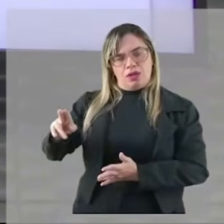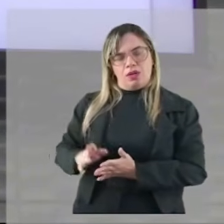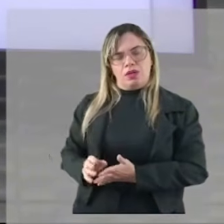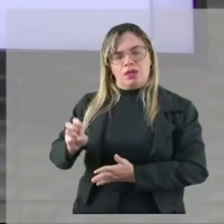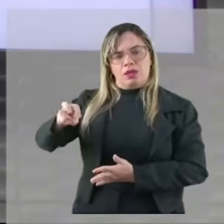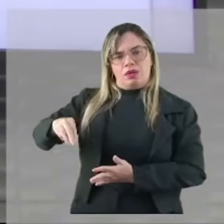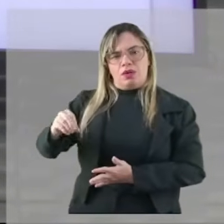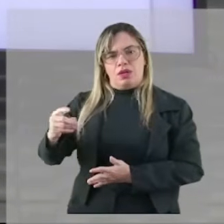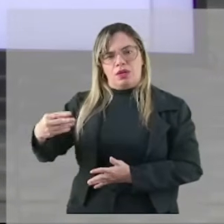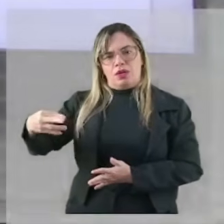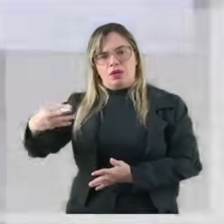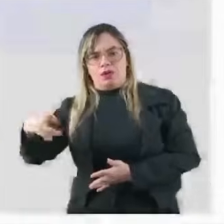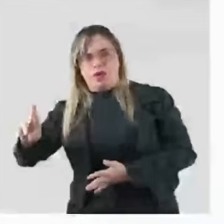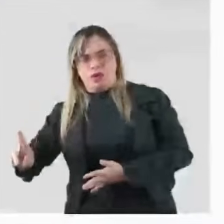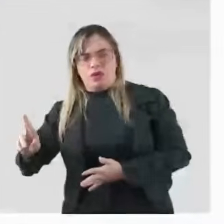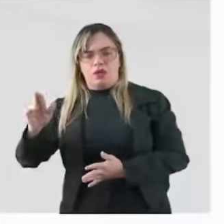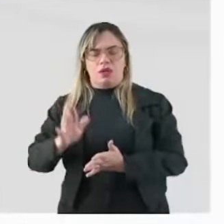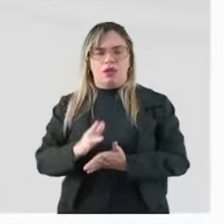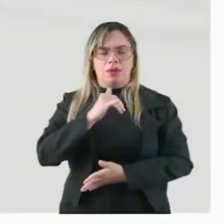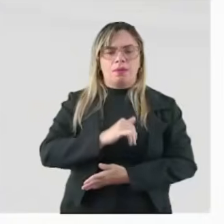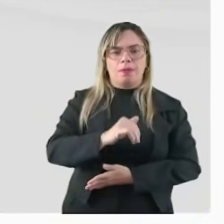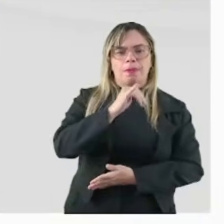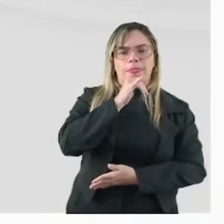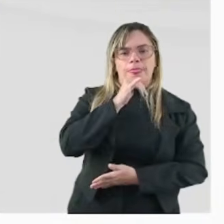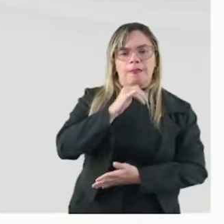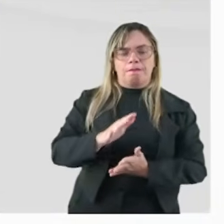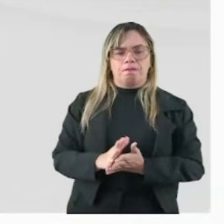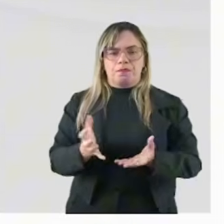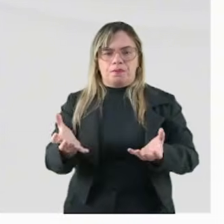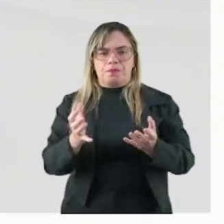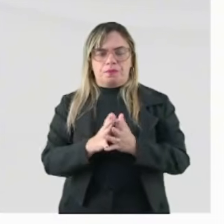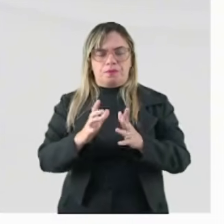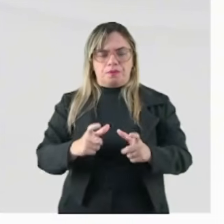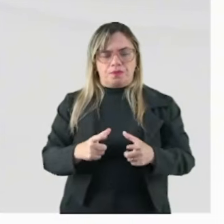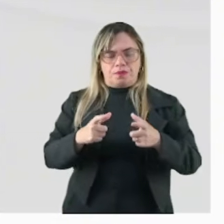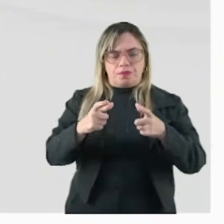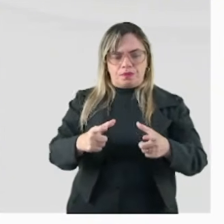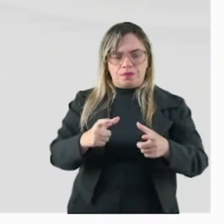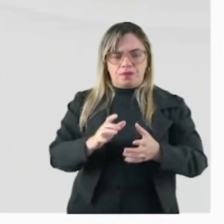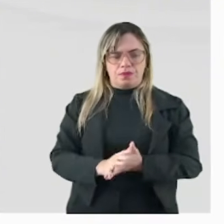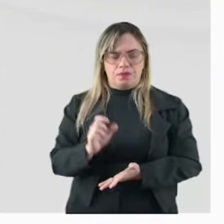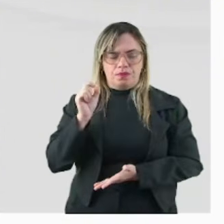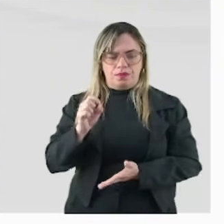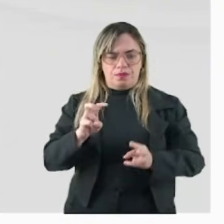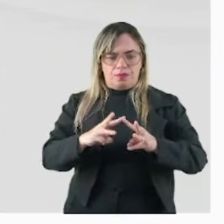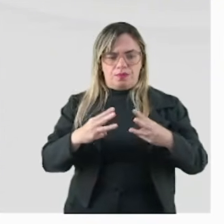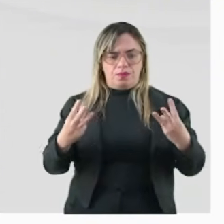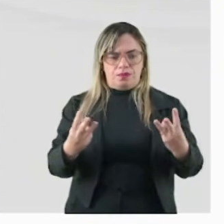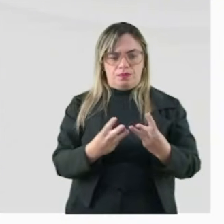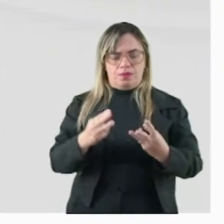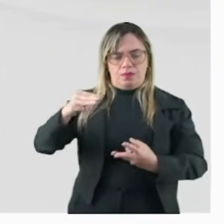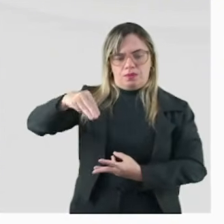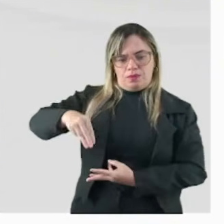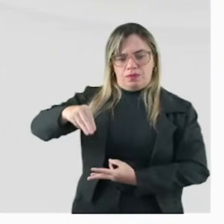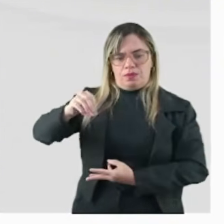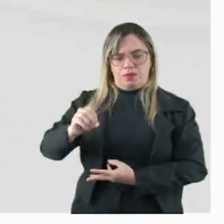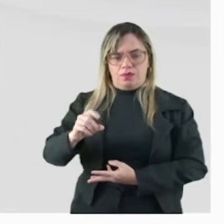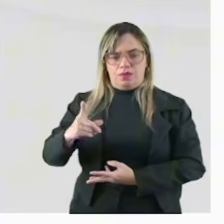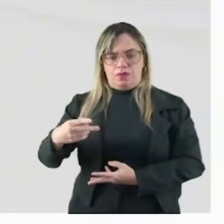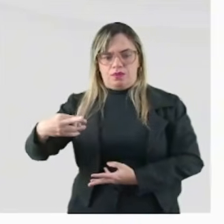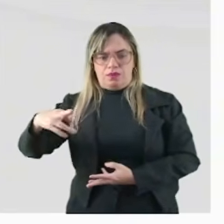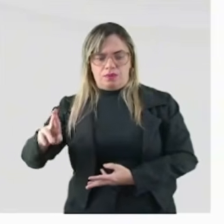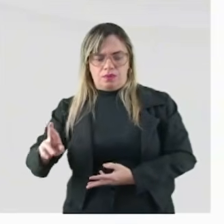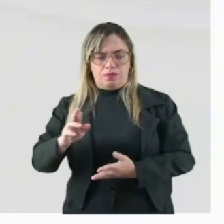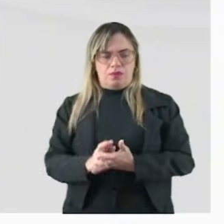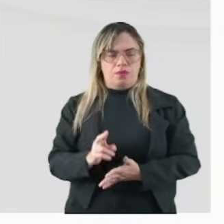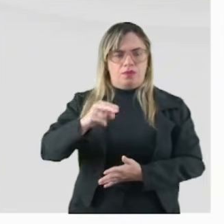exemplo. Vamos lá, eu quero encontrar a massa molar do hidróxido de sódio, que é o NaOH, ó, famosa soda